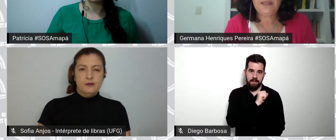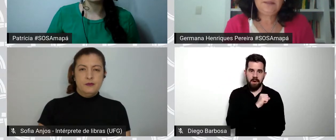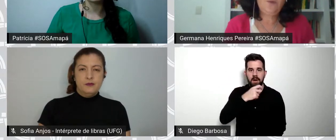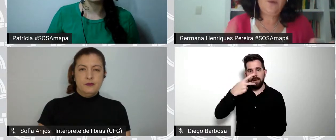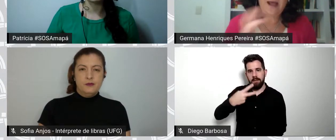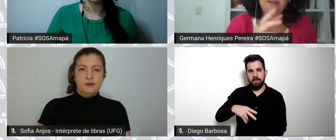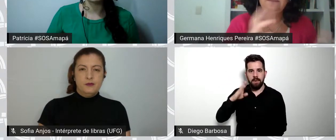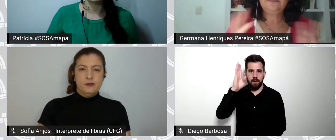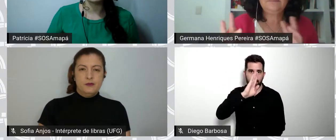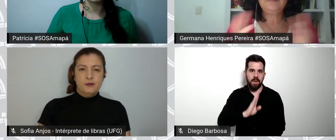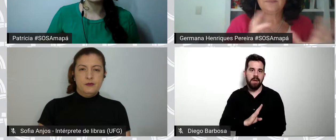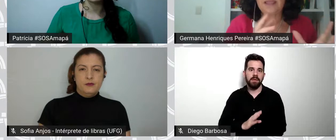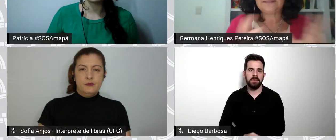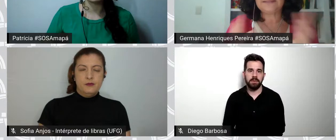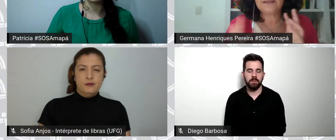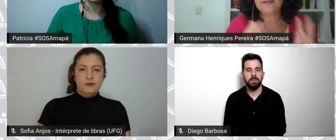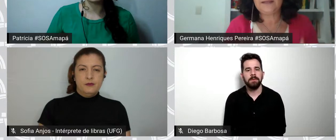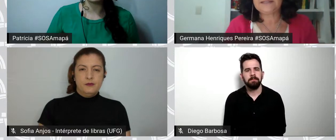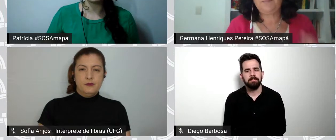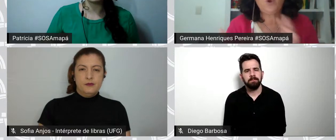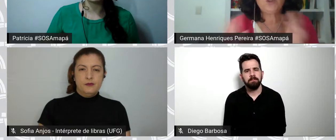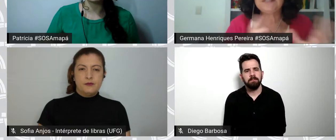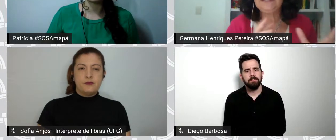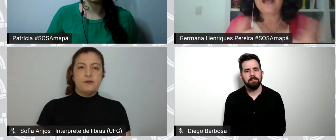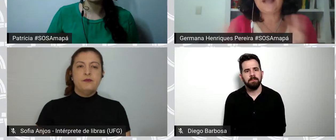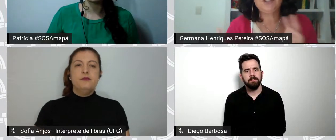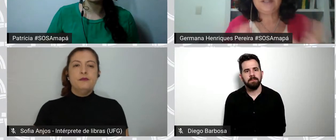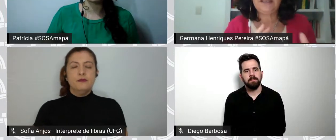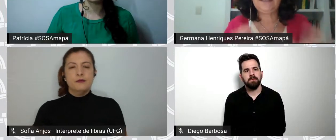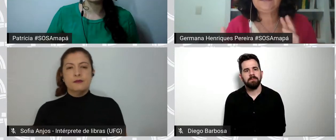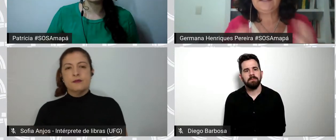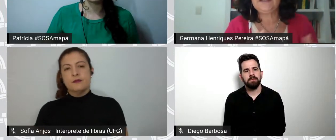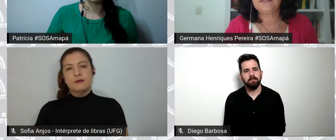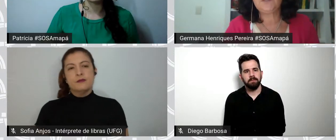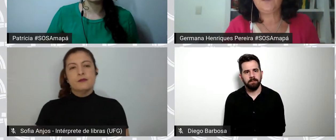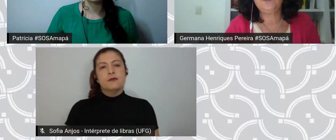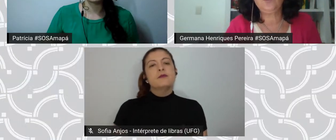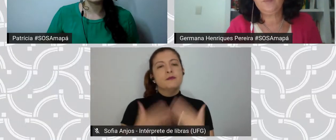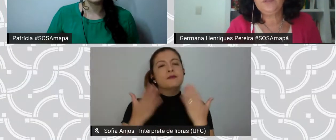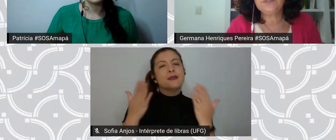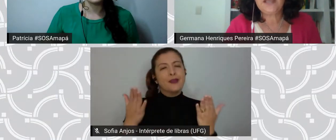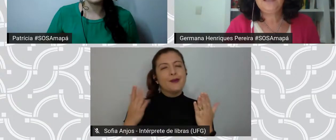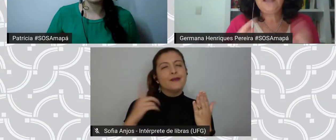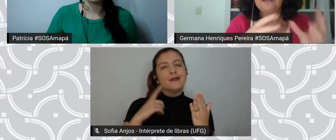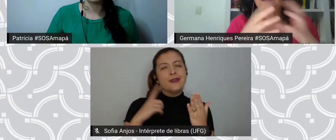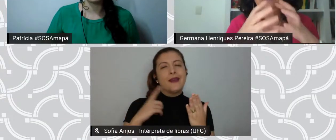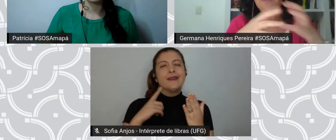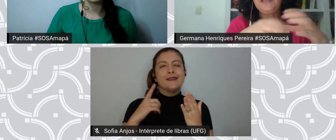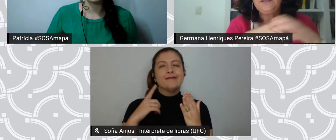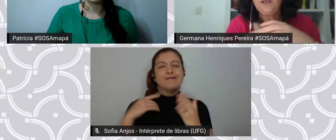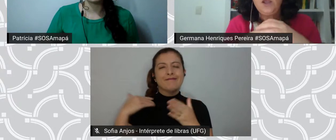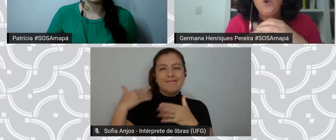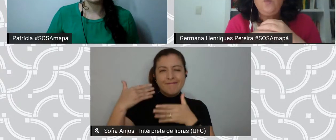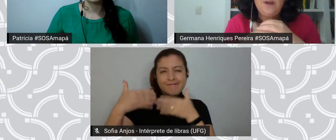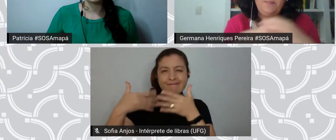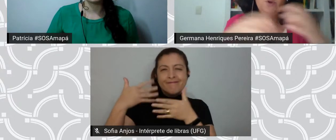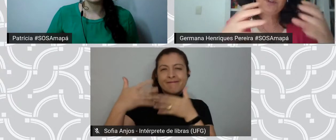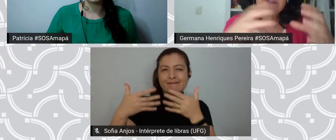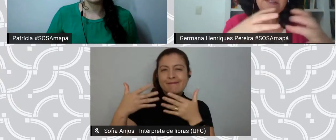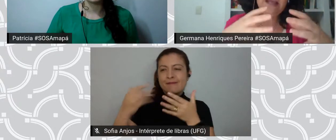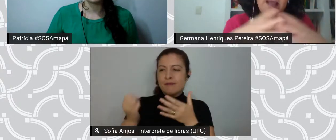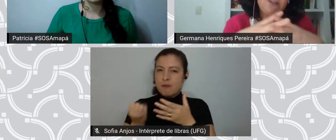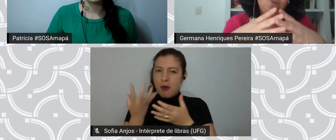Brasil. Então, há essa porosidade, né, entre esses fenômenos, e há também